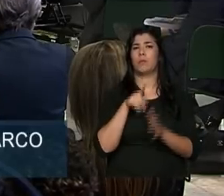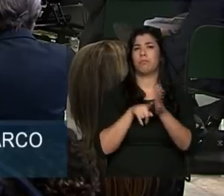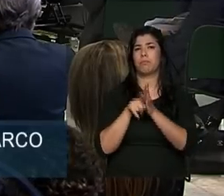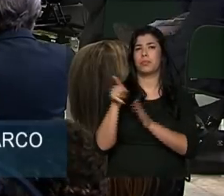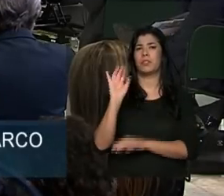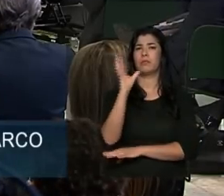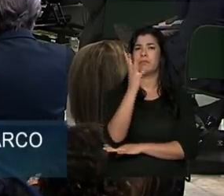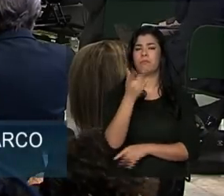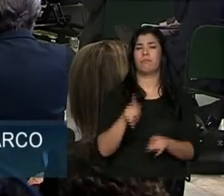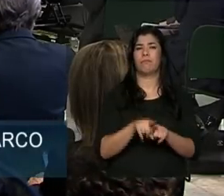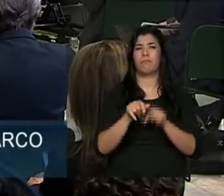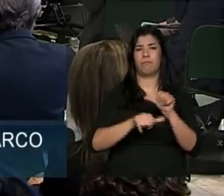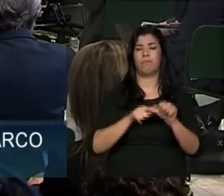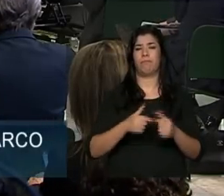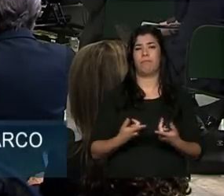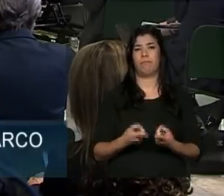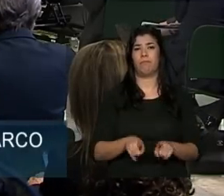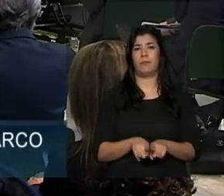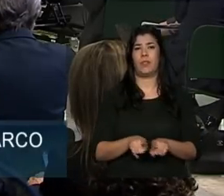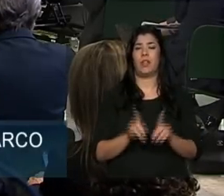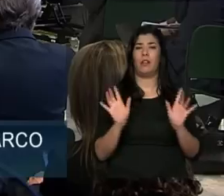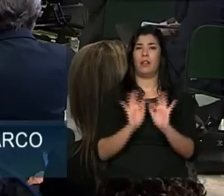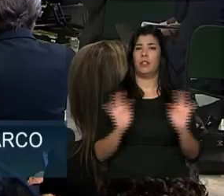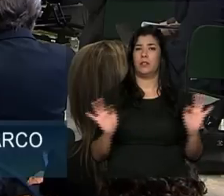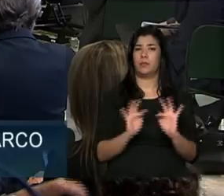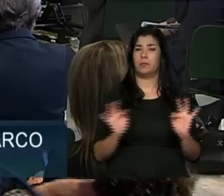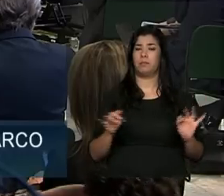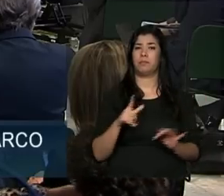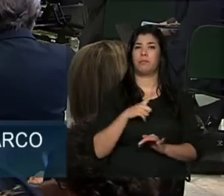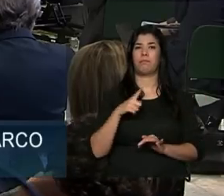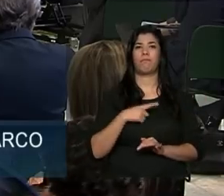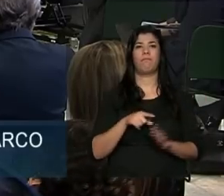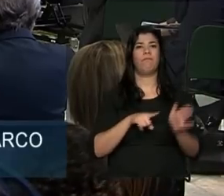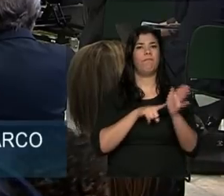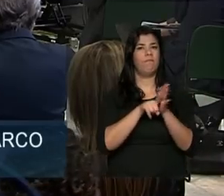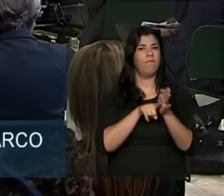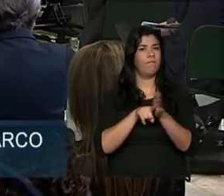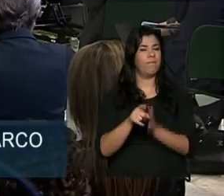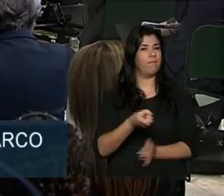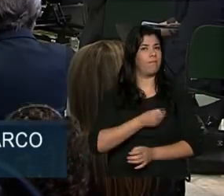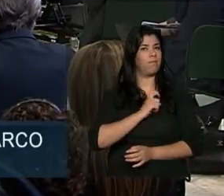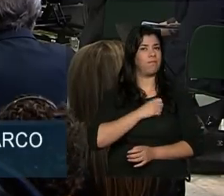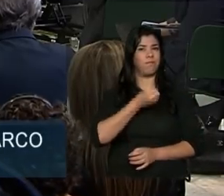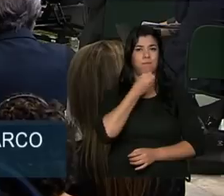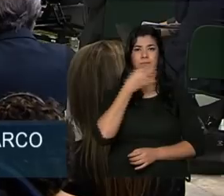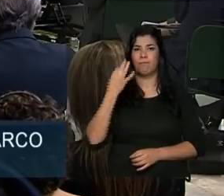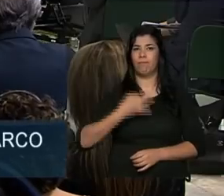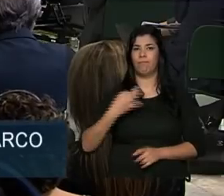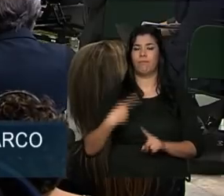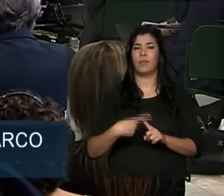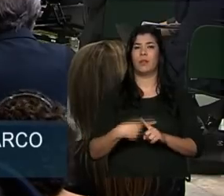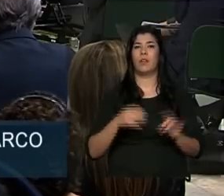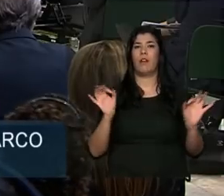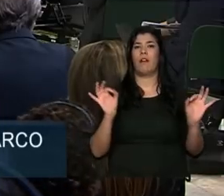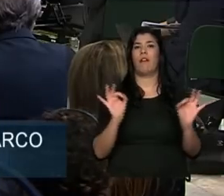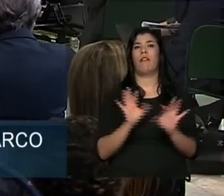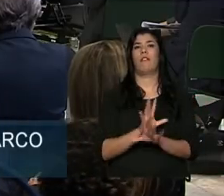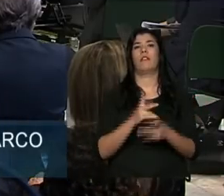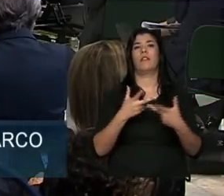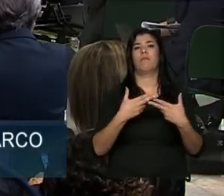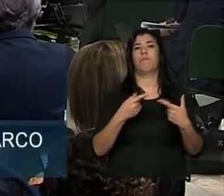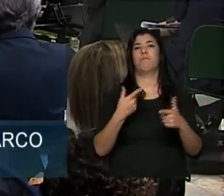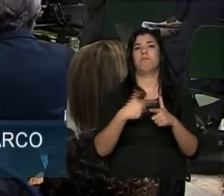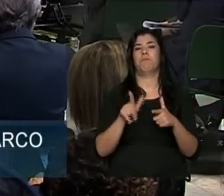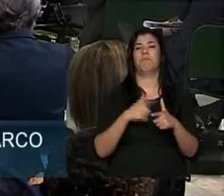riquezas desse país. Simplifica e fortalece a fiscalização, isso é ótimo, tá? Porque também acaba com a discricionariedade. E, por fim,